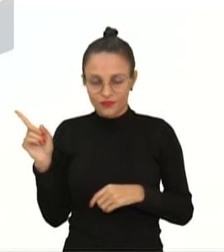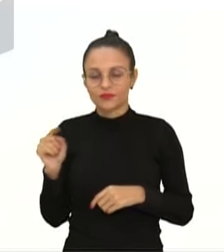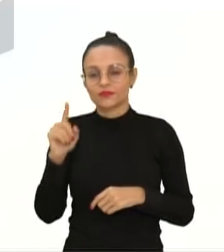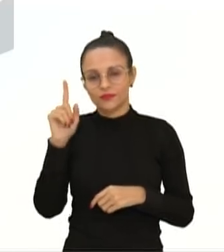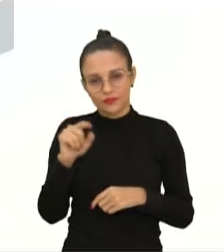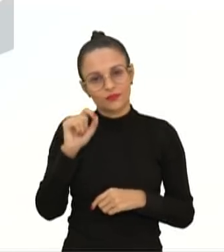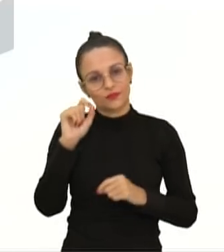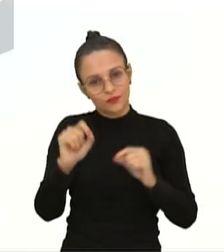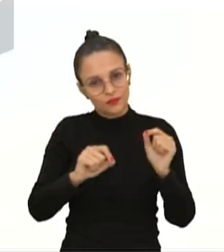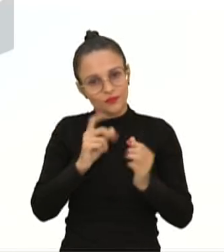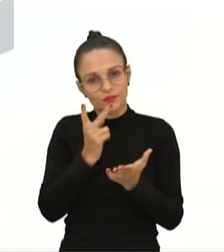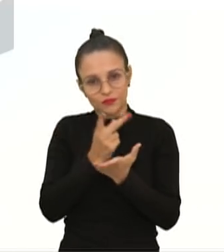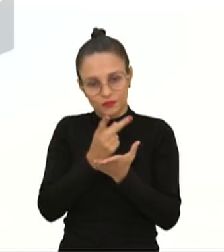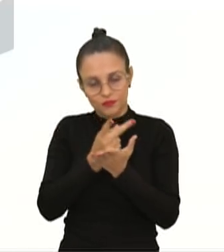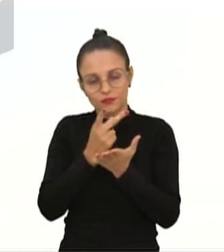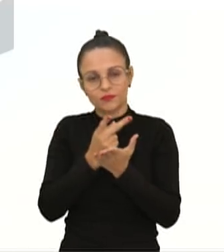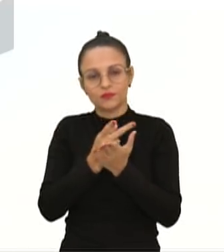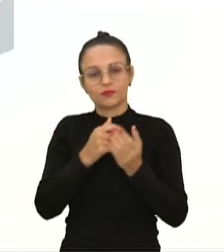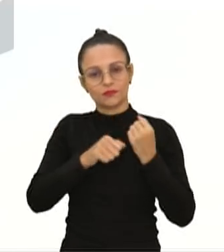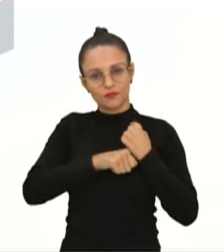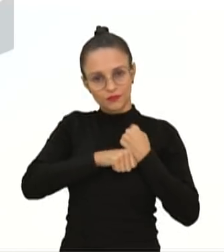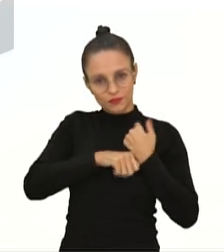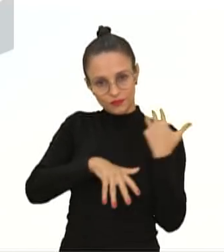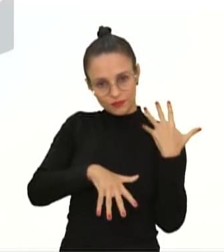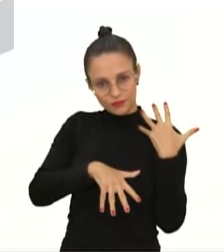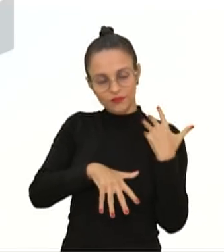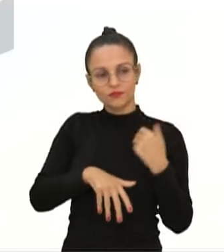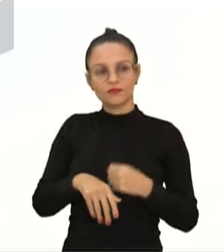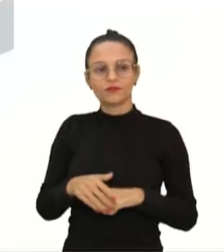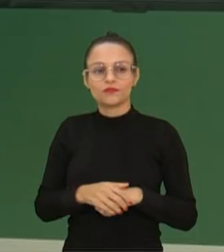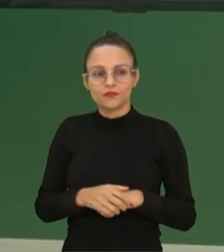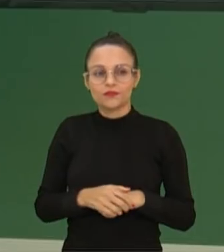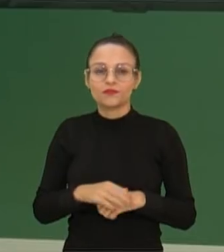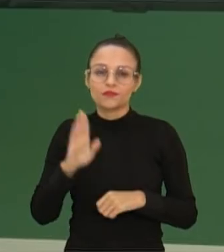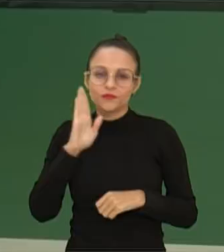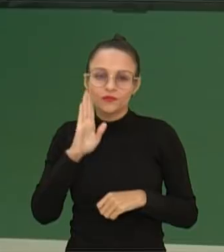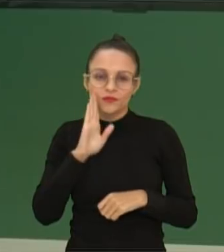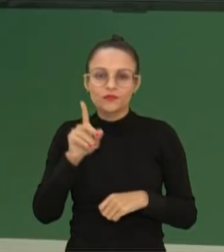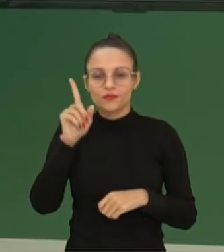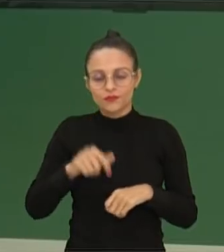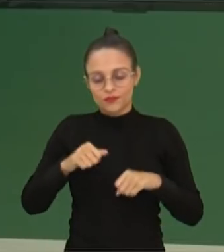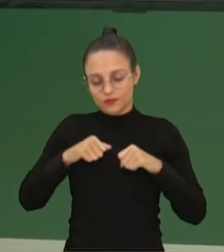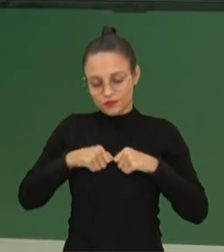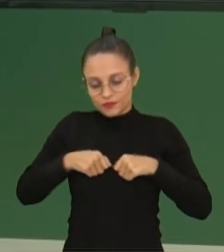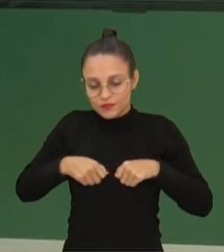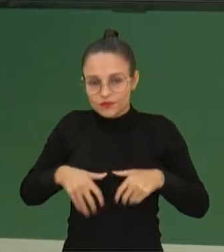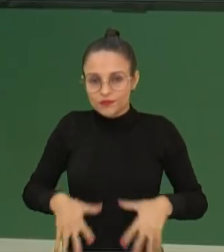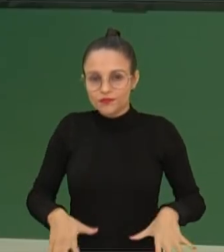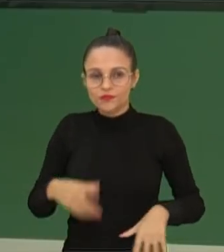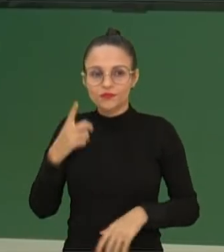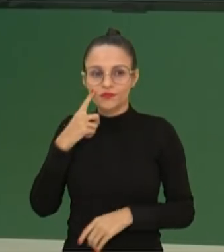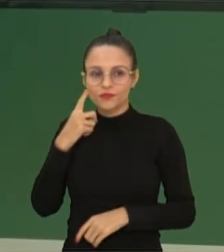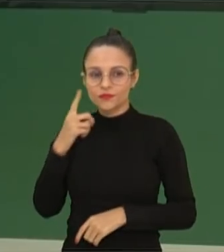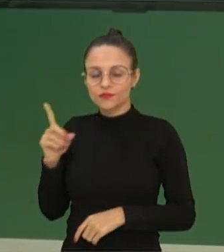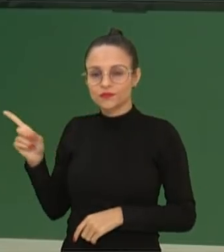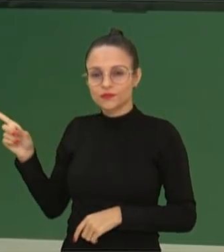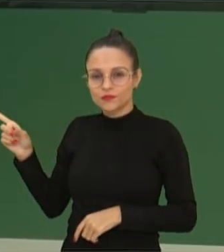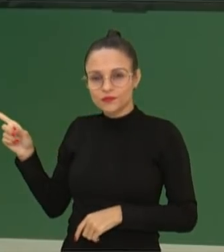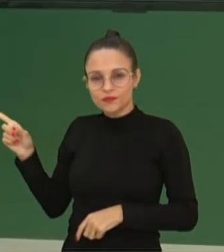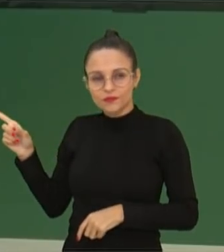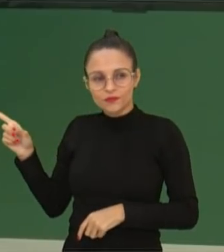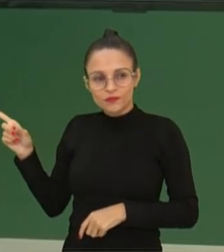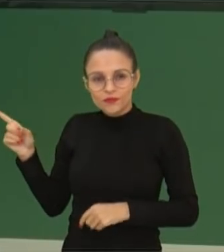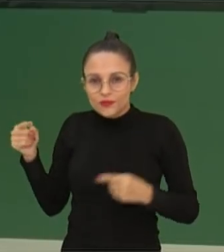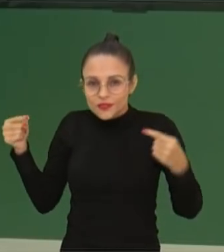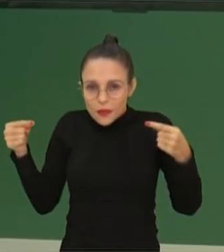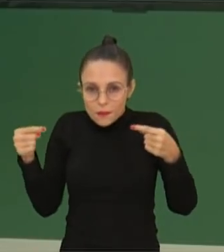gente sempre sabe que são as artérias e didaticamente, de azul são as veias. E aqui, ó, essa região,